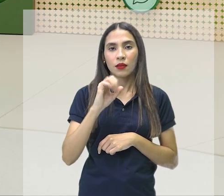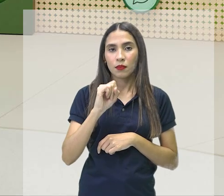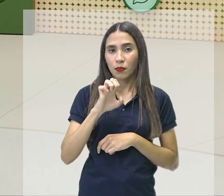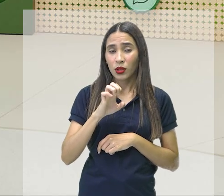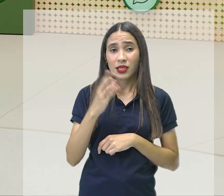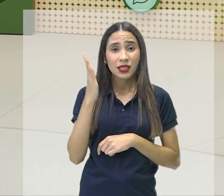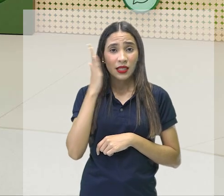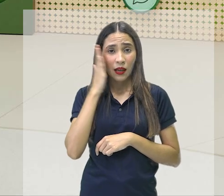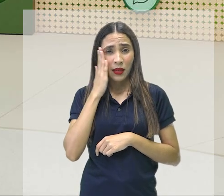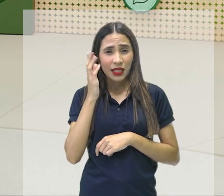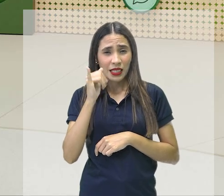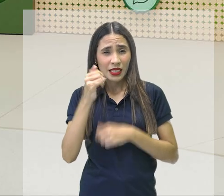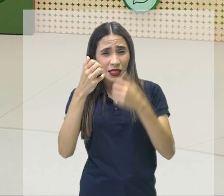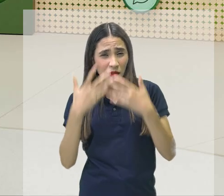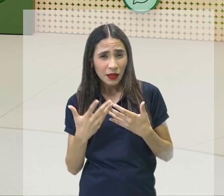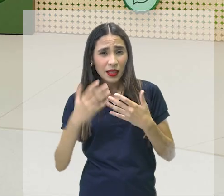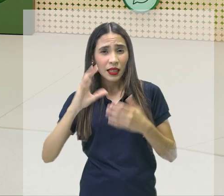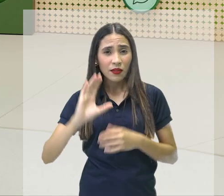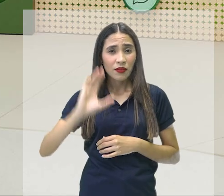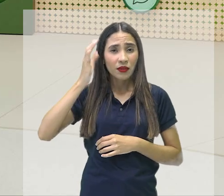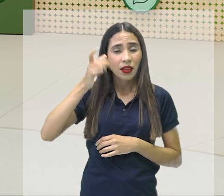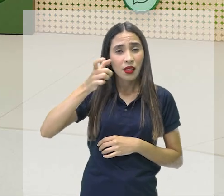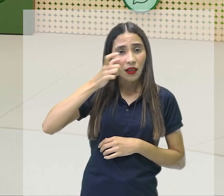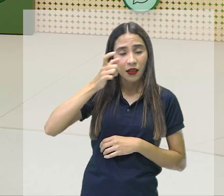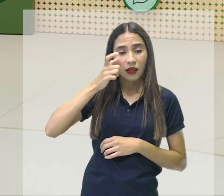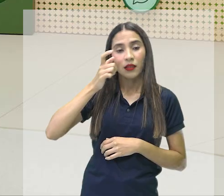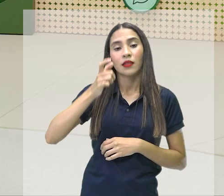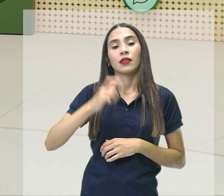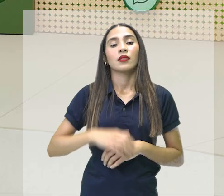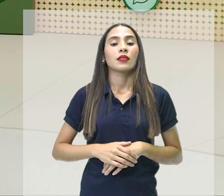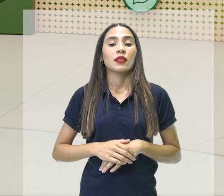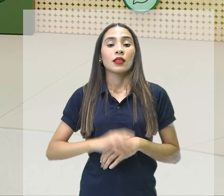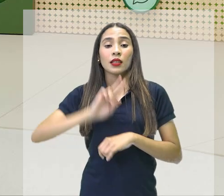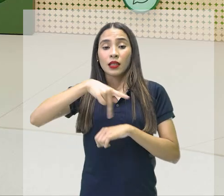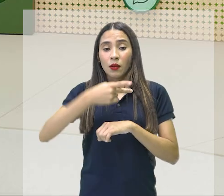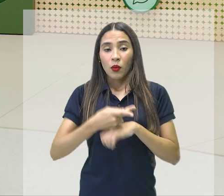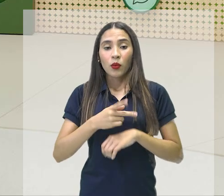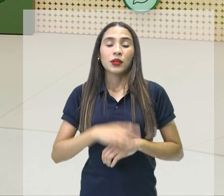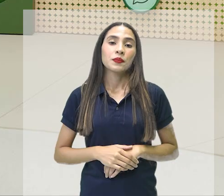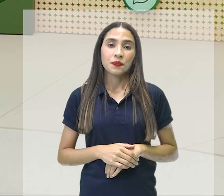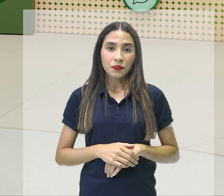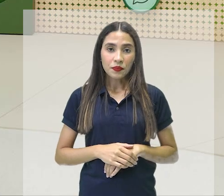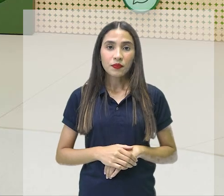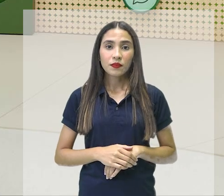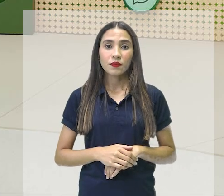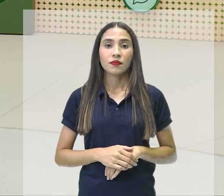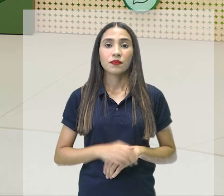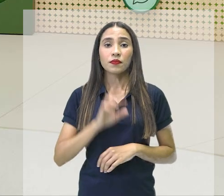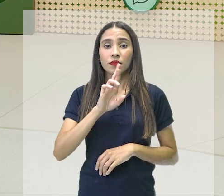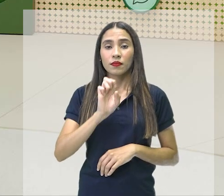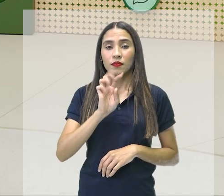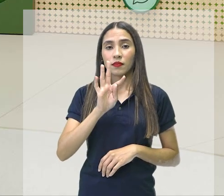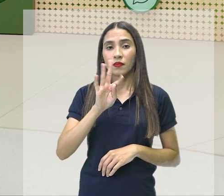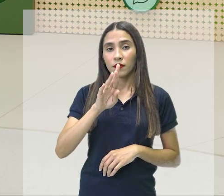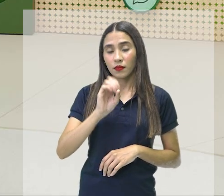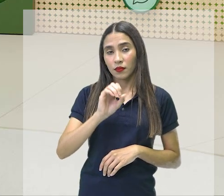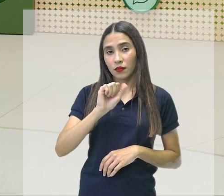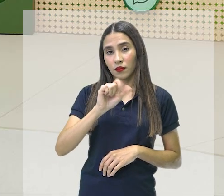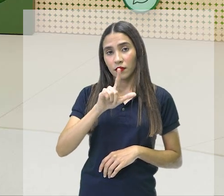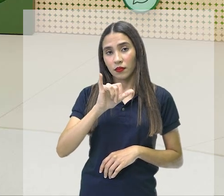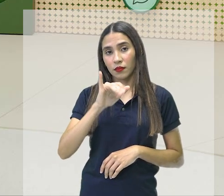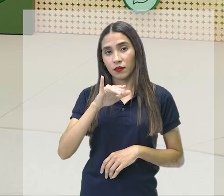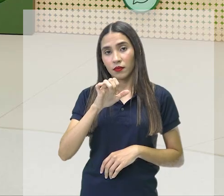ela explica realmente o fenômeno observado. E, por último, aquele passo da